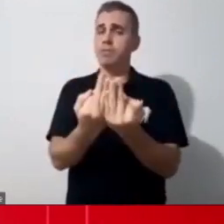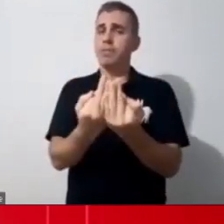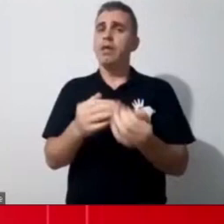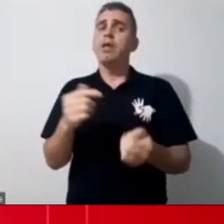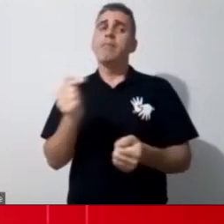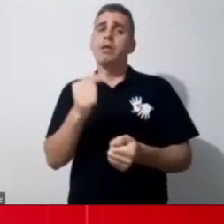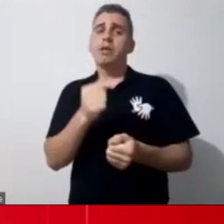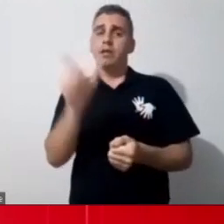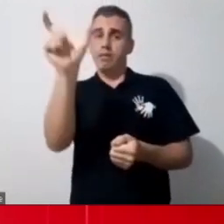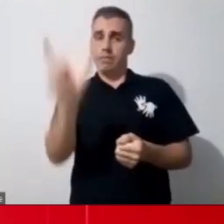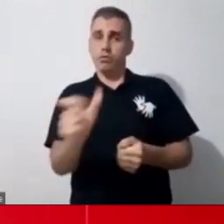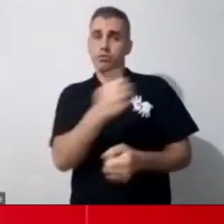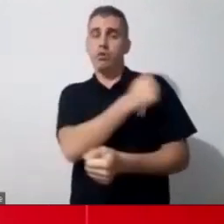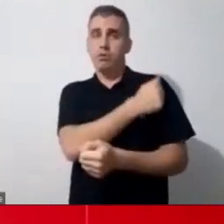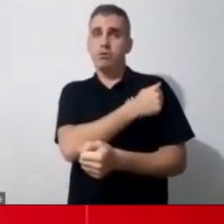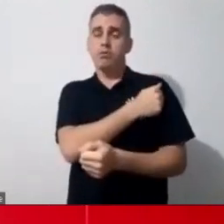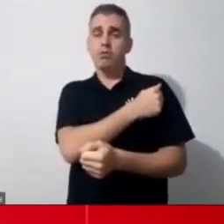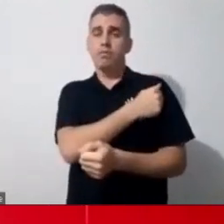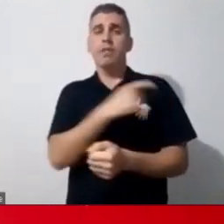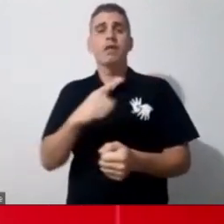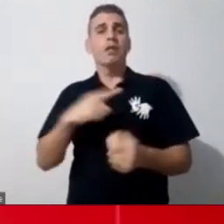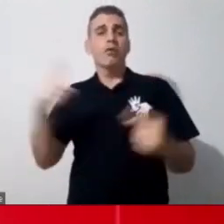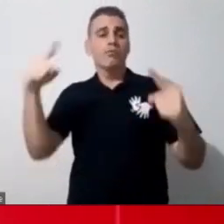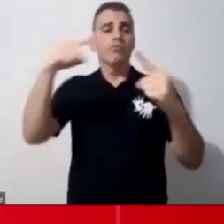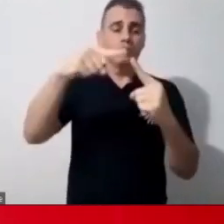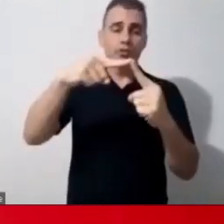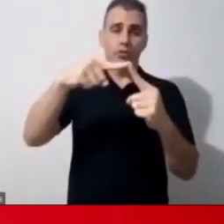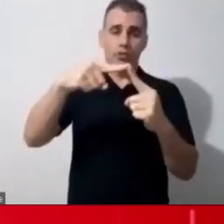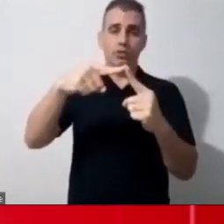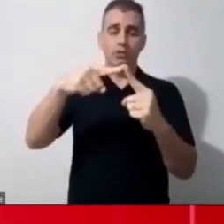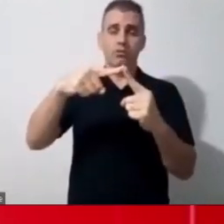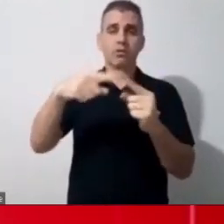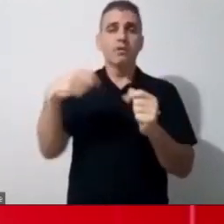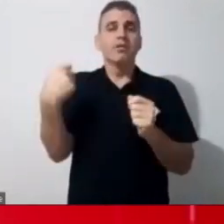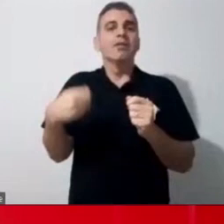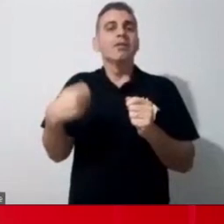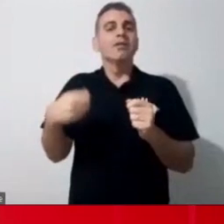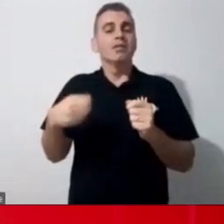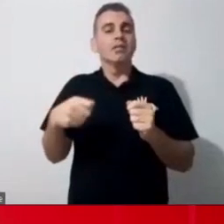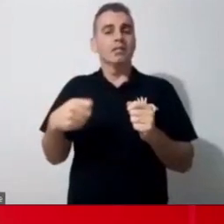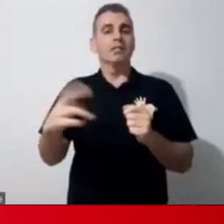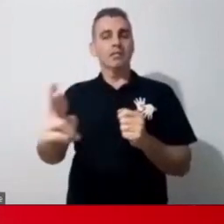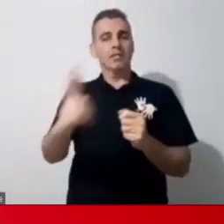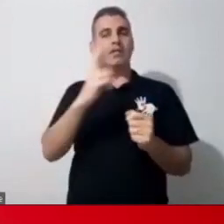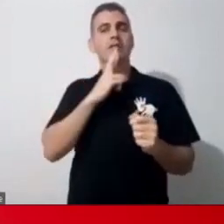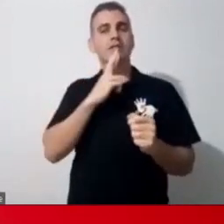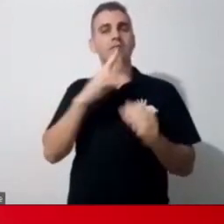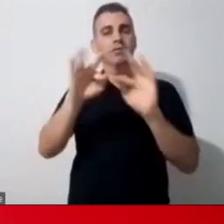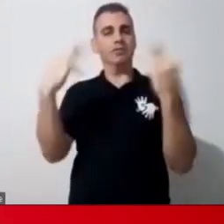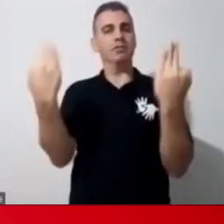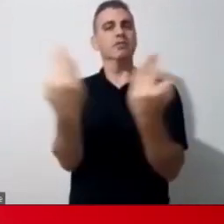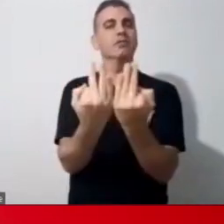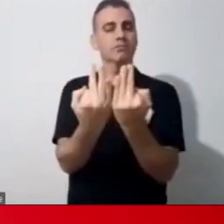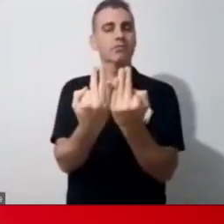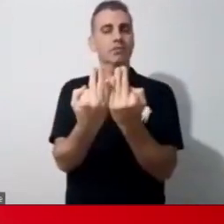resposta. E quem vai me dar essa resposta é a família. E essa resposta vai ser a avaliação do meu trabalho.